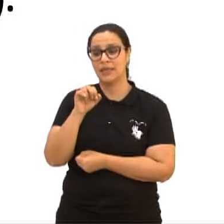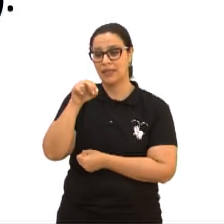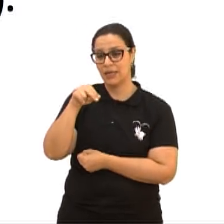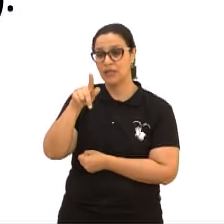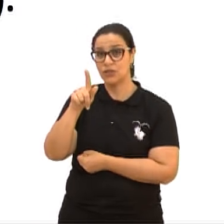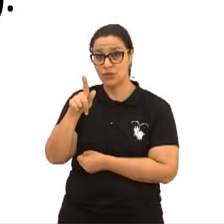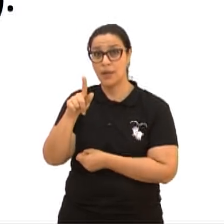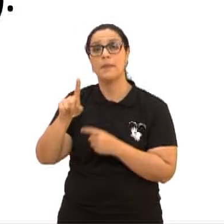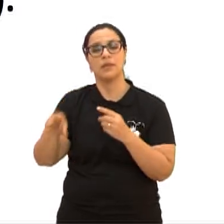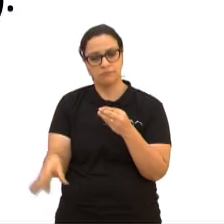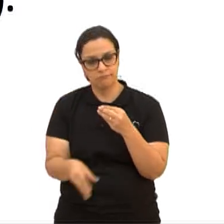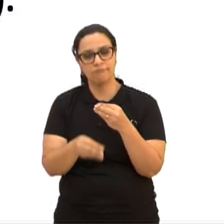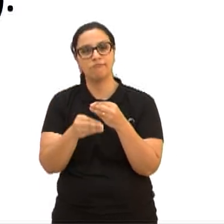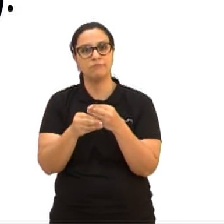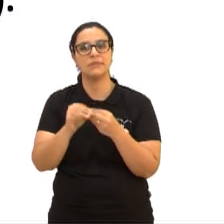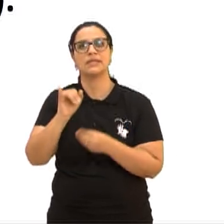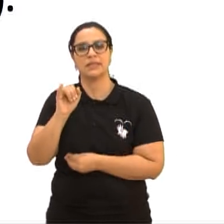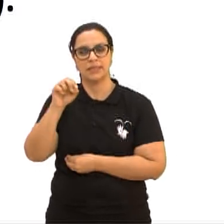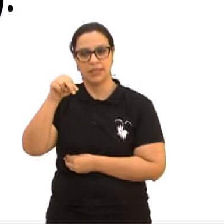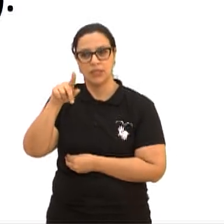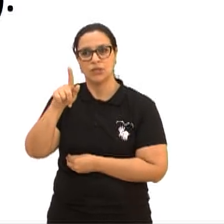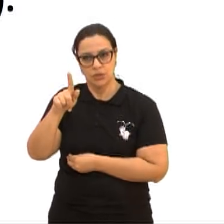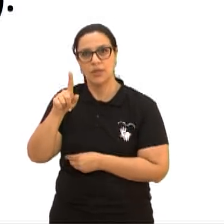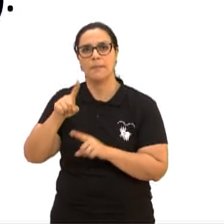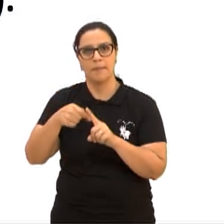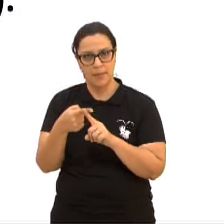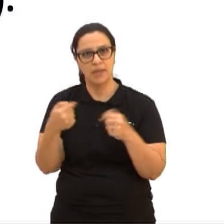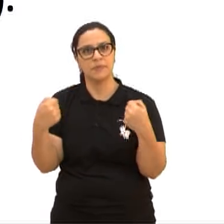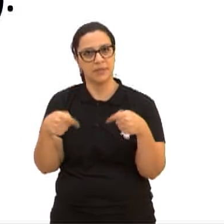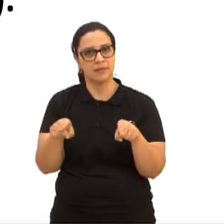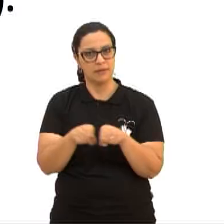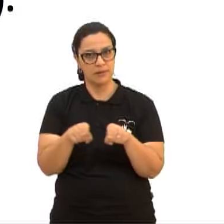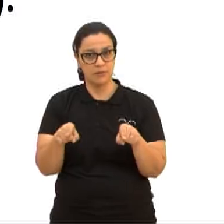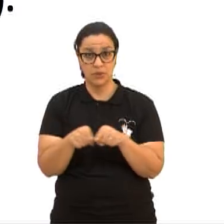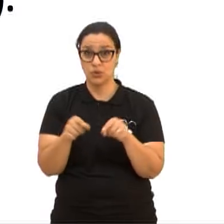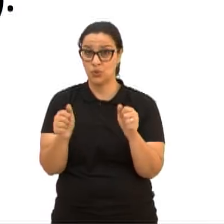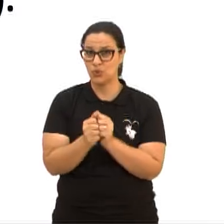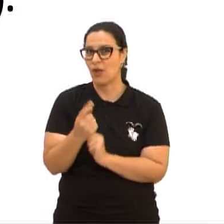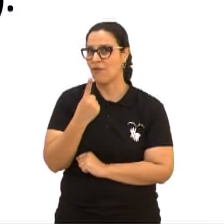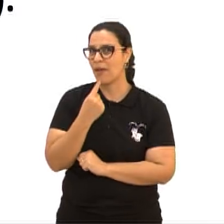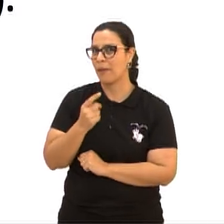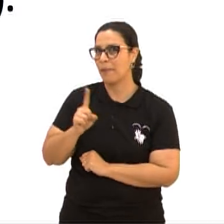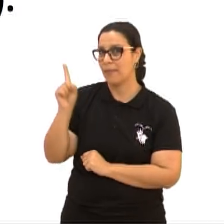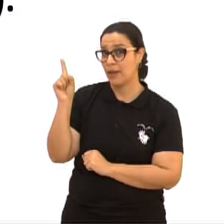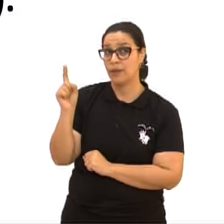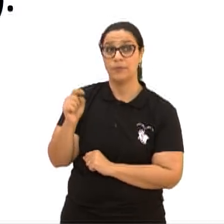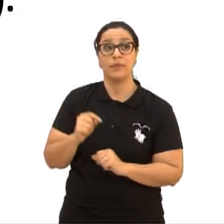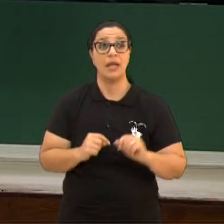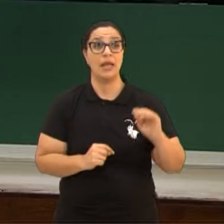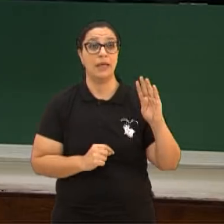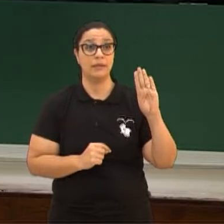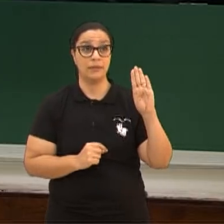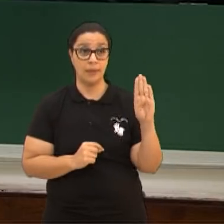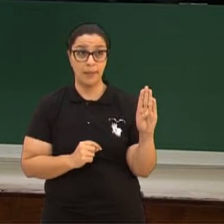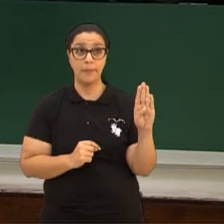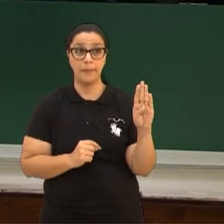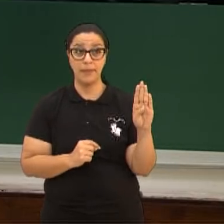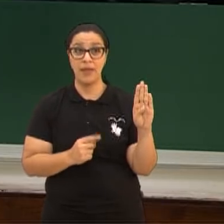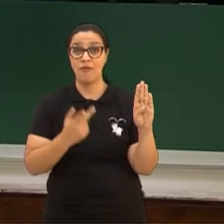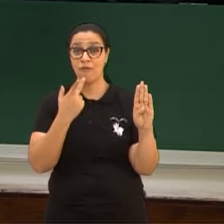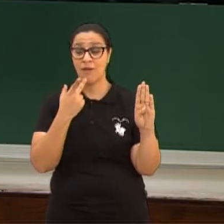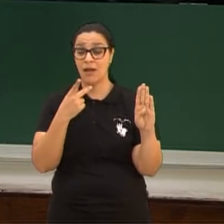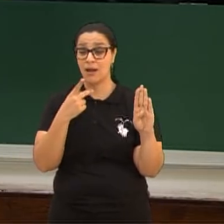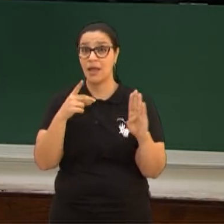ing, mas eu preciso colocar o ing dele, ok? Já na segunda opção, que é o